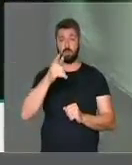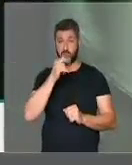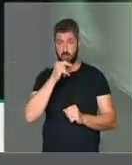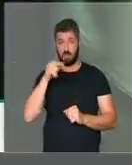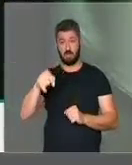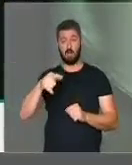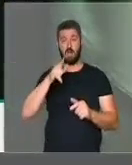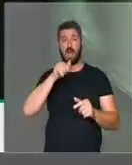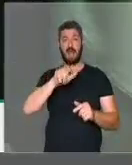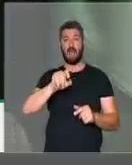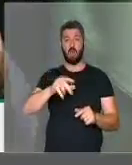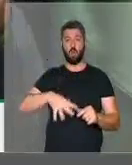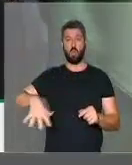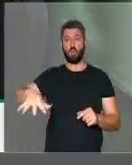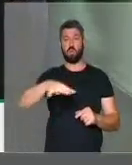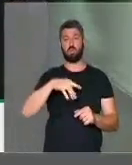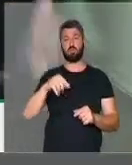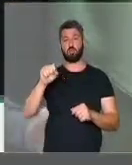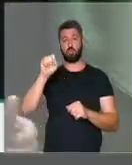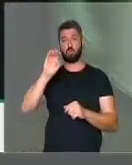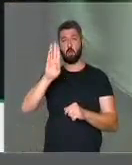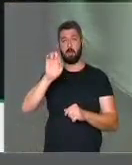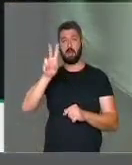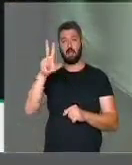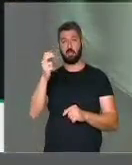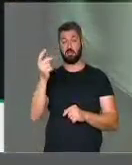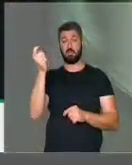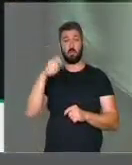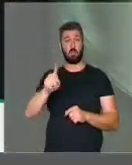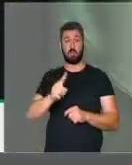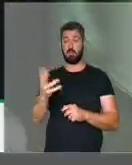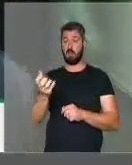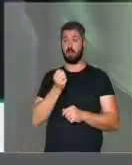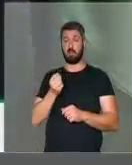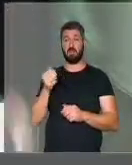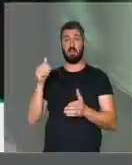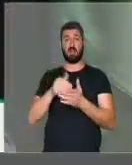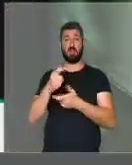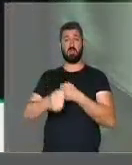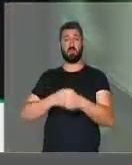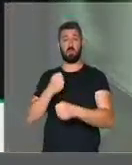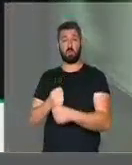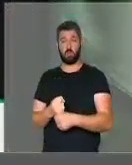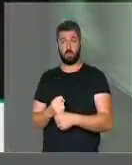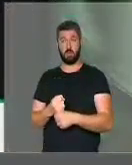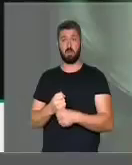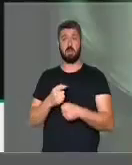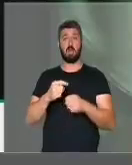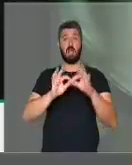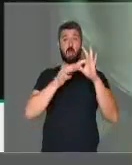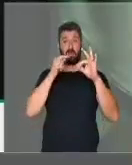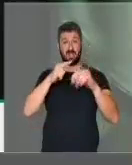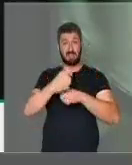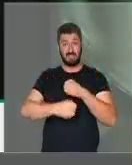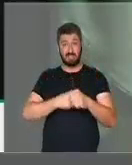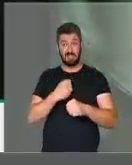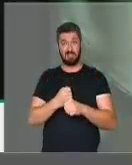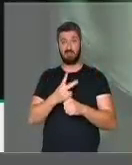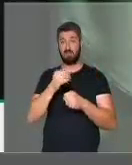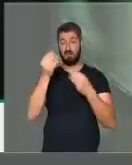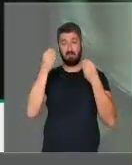de Sobradinho, que não vai dar para atender até o final do ano, que a safra deste ano vai